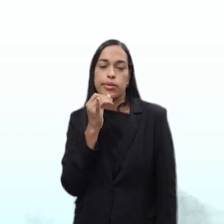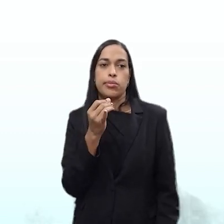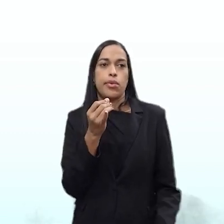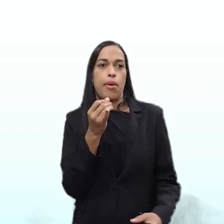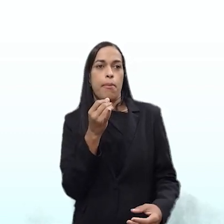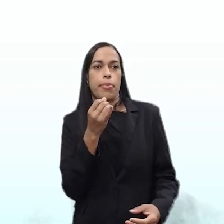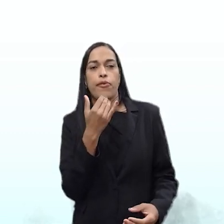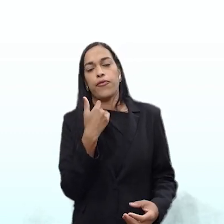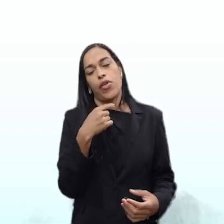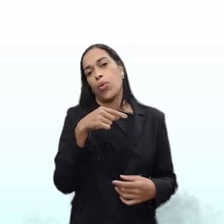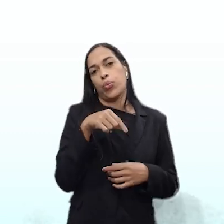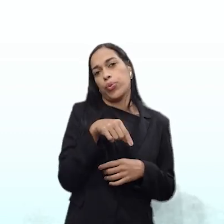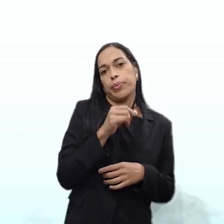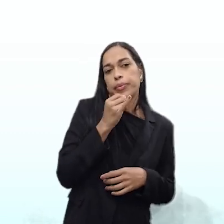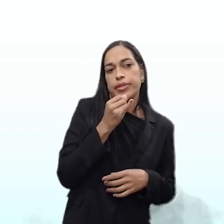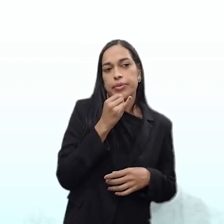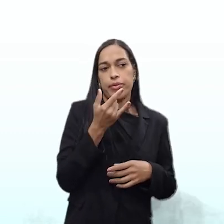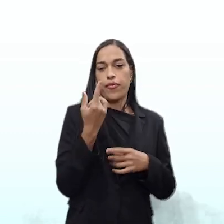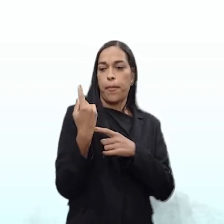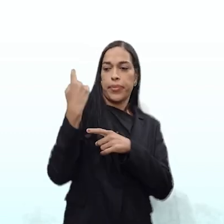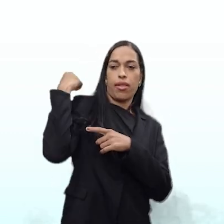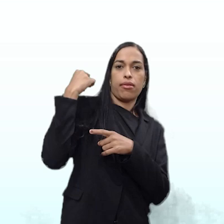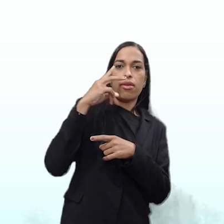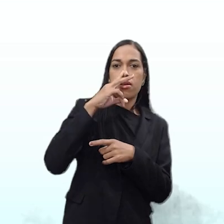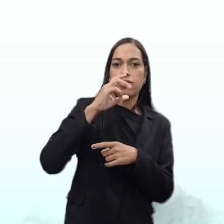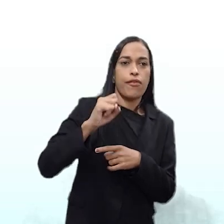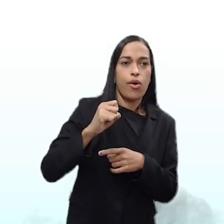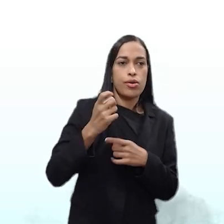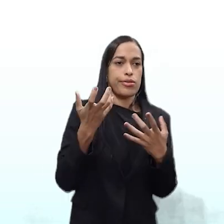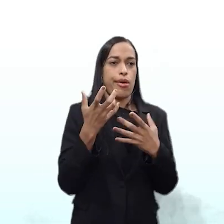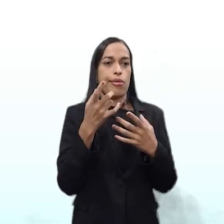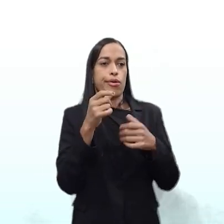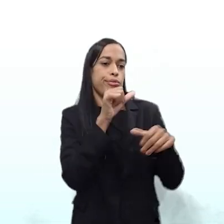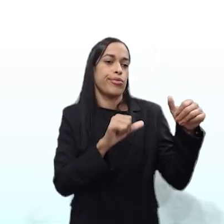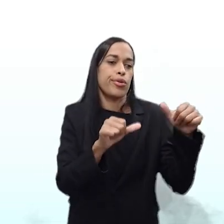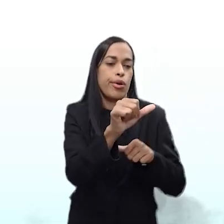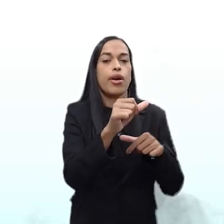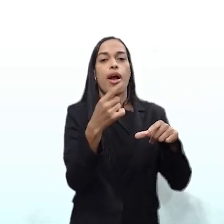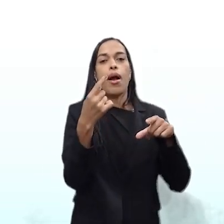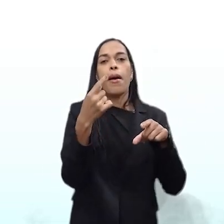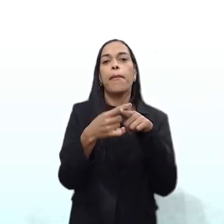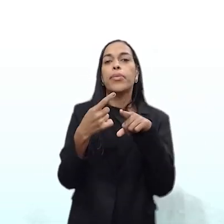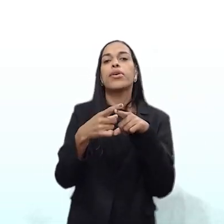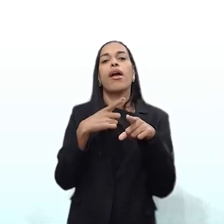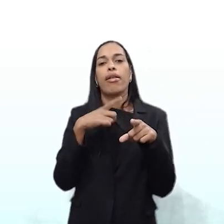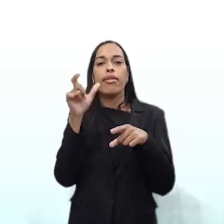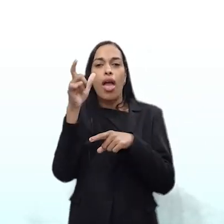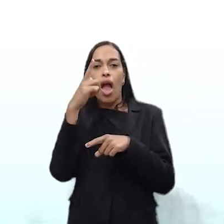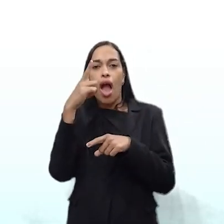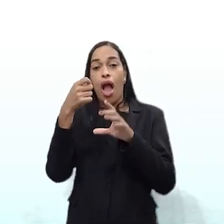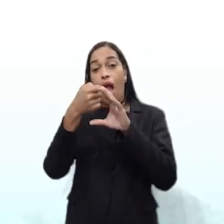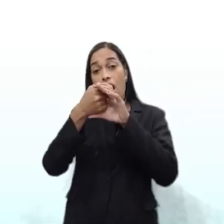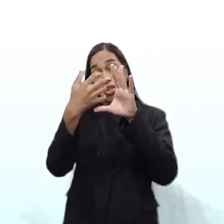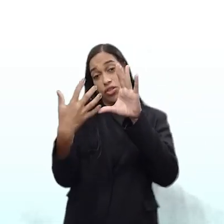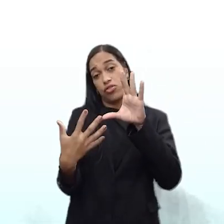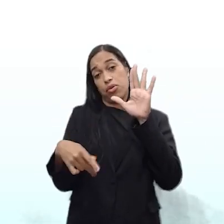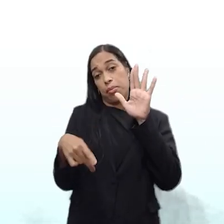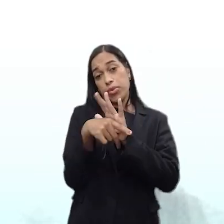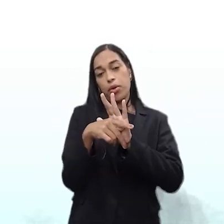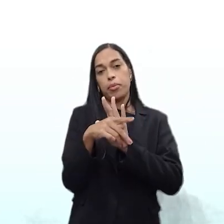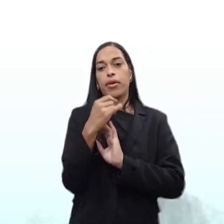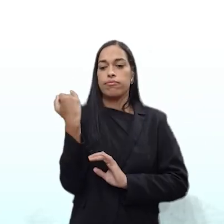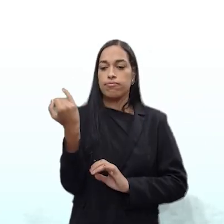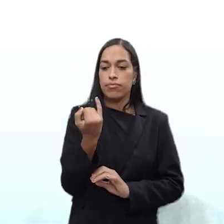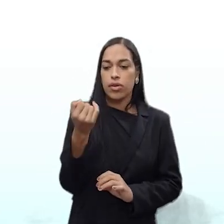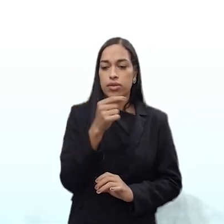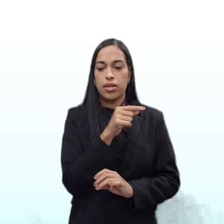bom, atrito, eu vou atrás com você. Ele diz, não quero agora ir para frente, porque o atrito ela tem essa característica. Uma coisa que é importante que